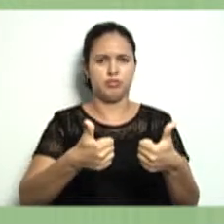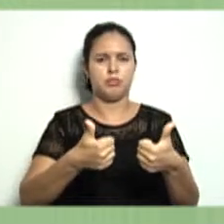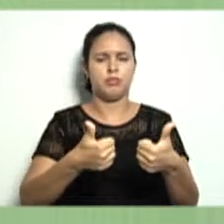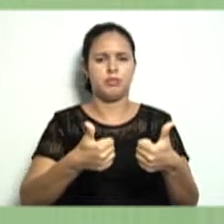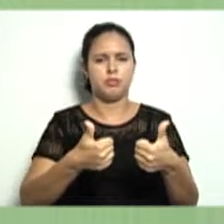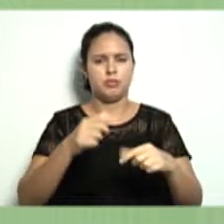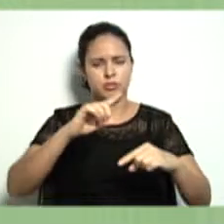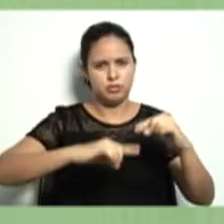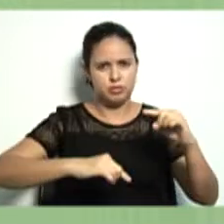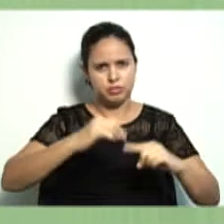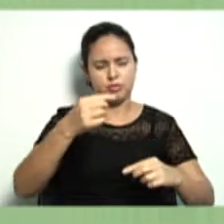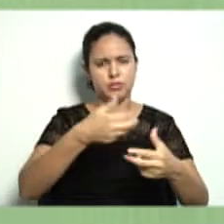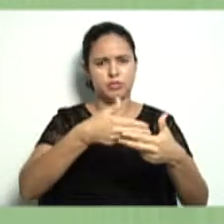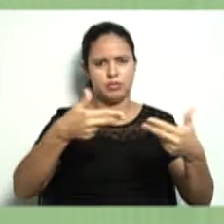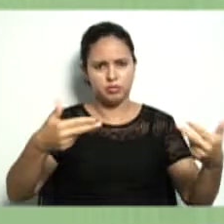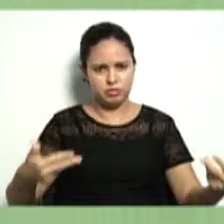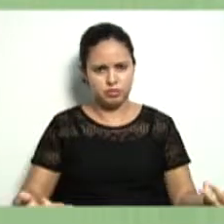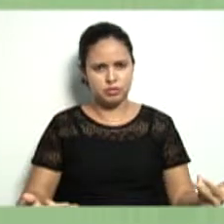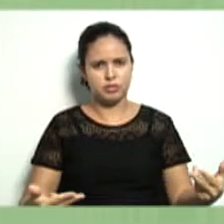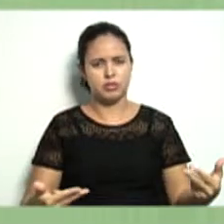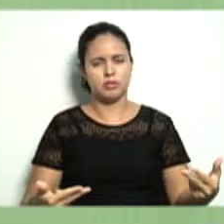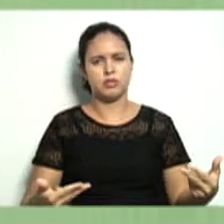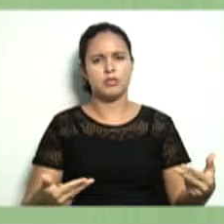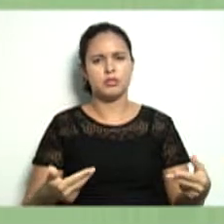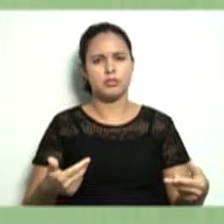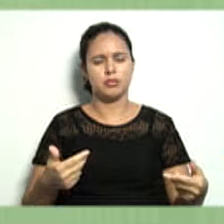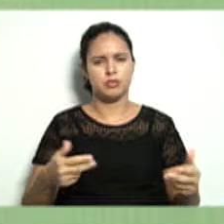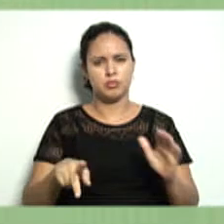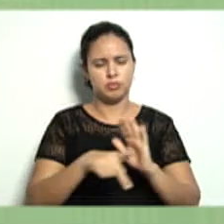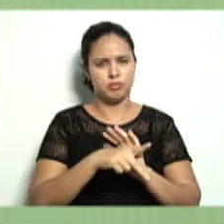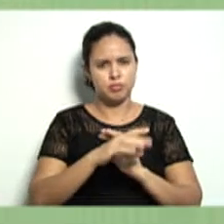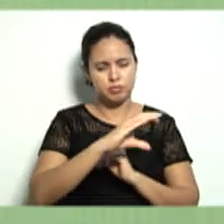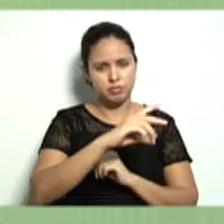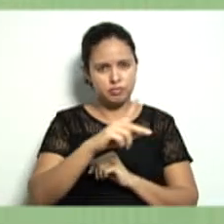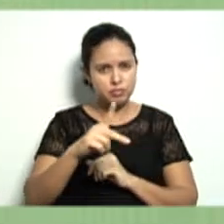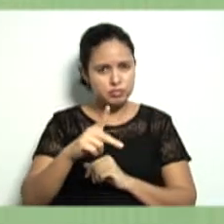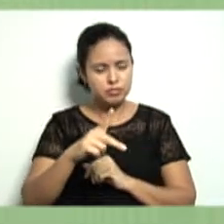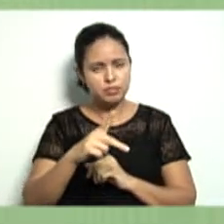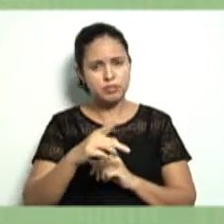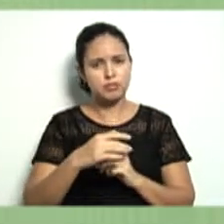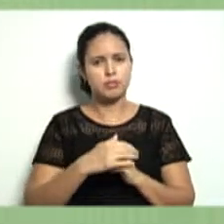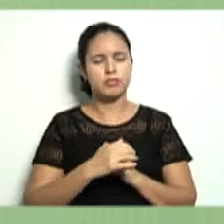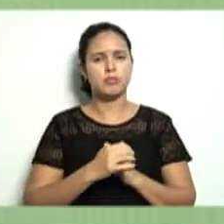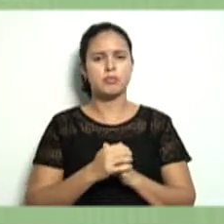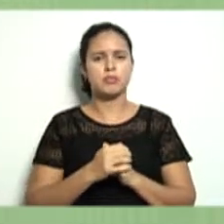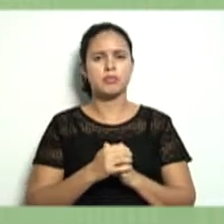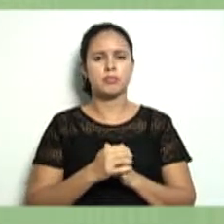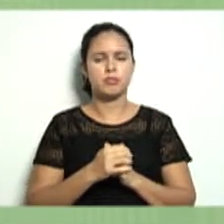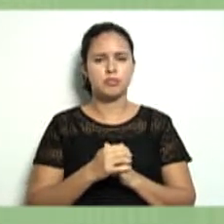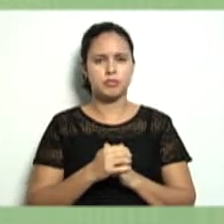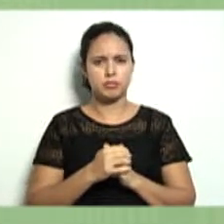os melhores recursos e potencializando aí a